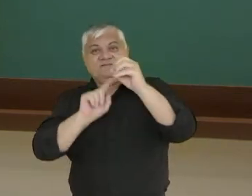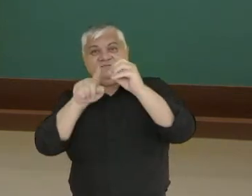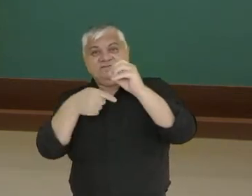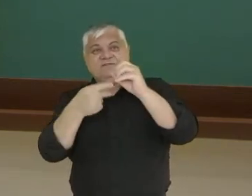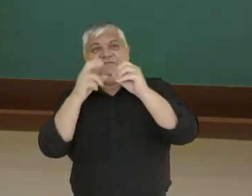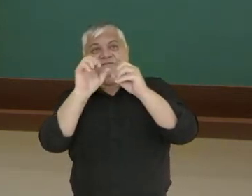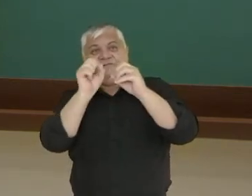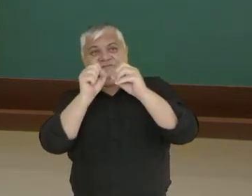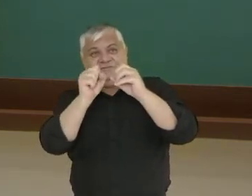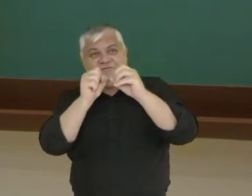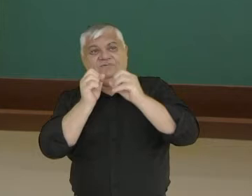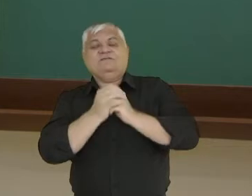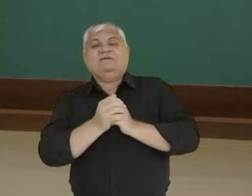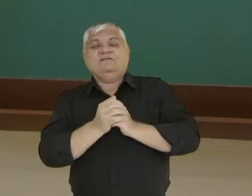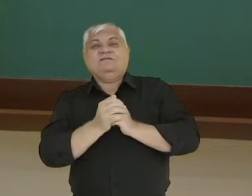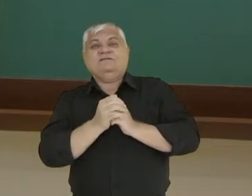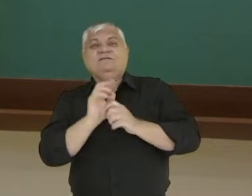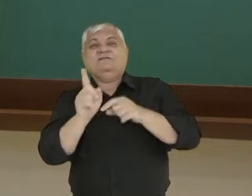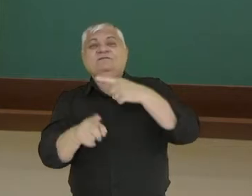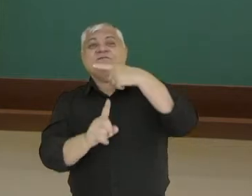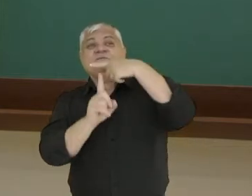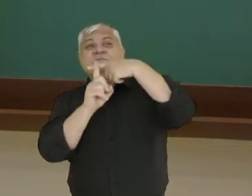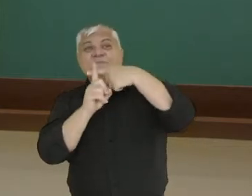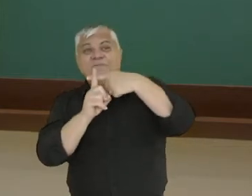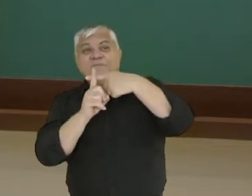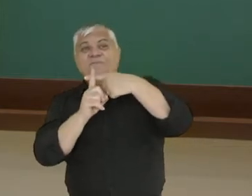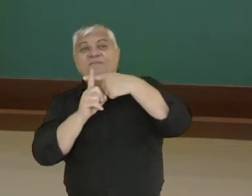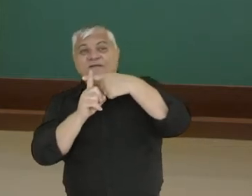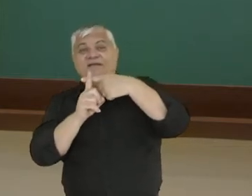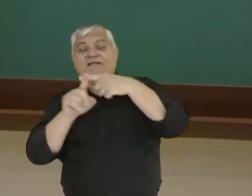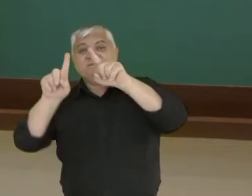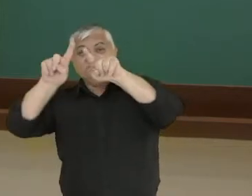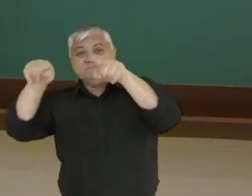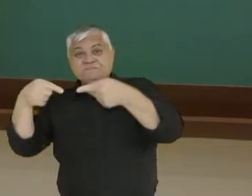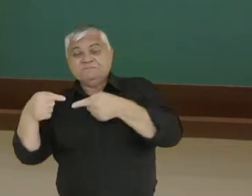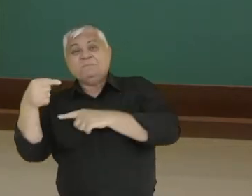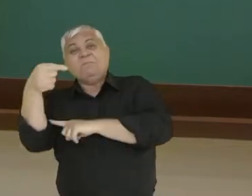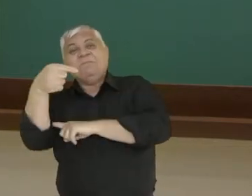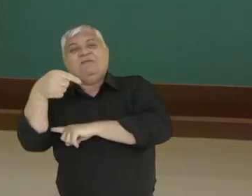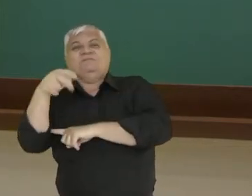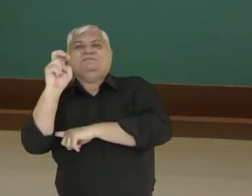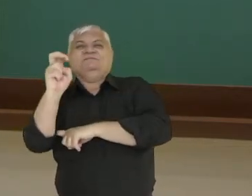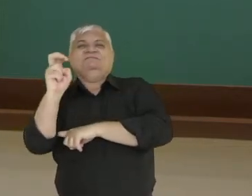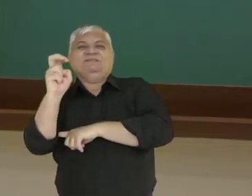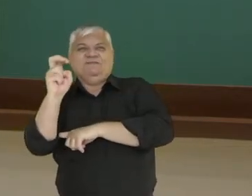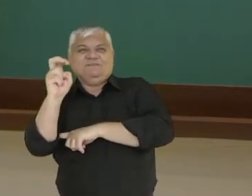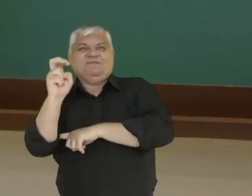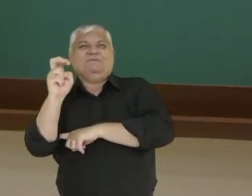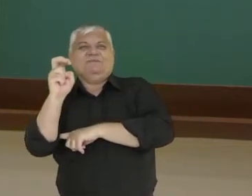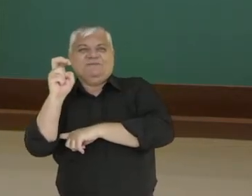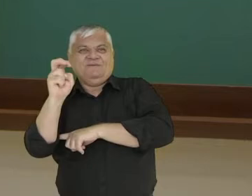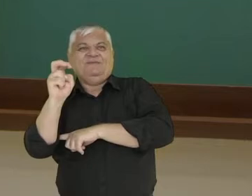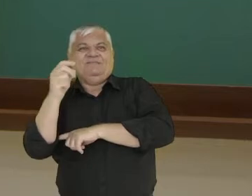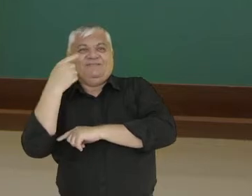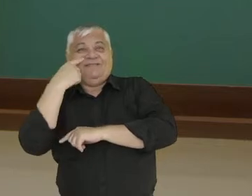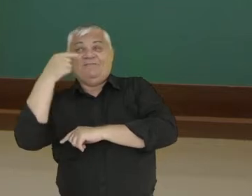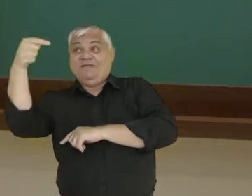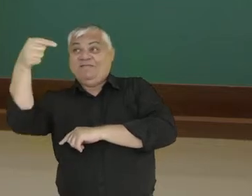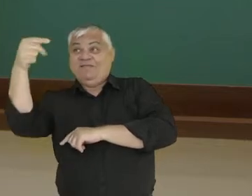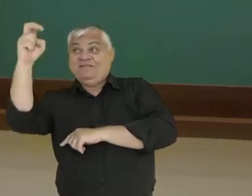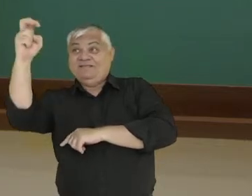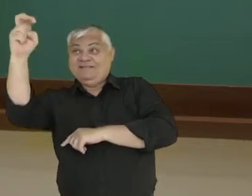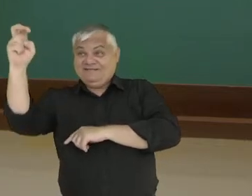no log de 3,8, 0,58, sinal de mais, apliquei a propriedade que me diz que o